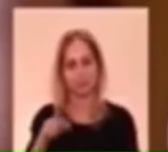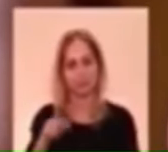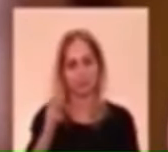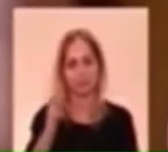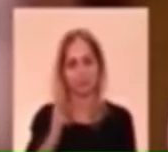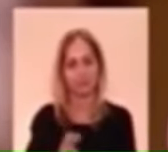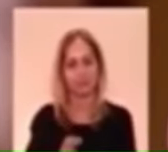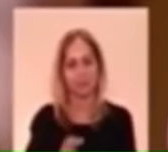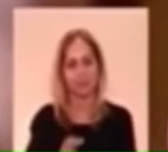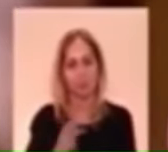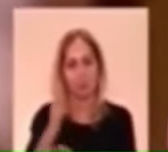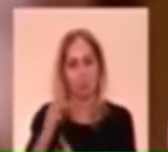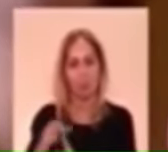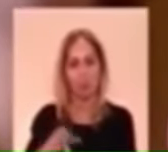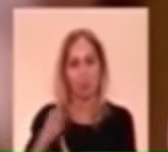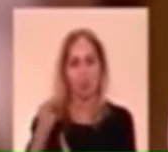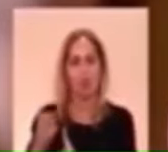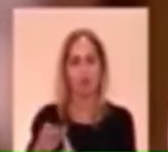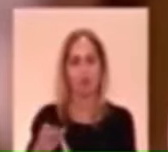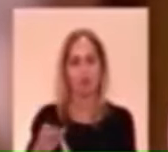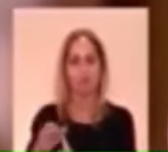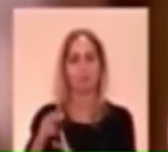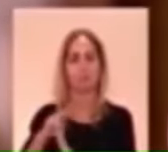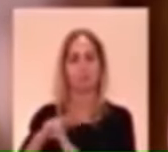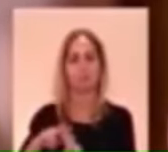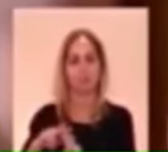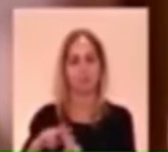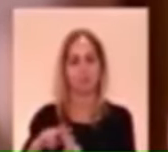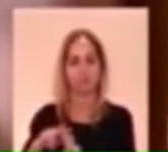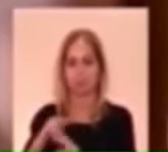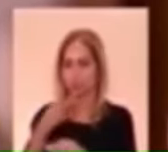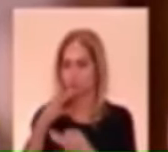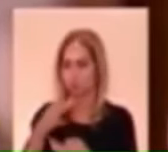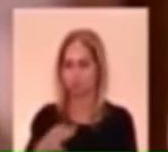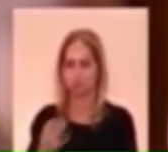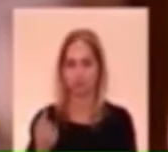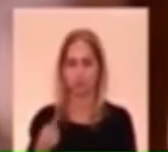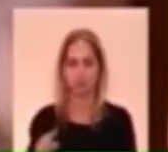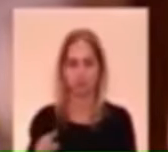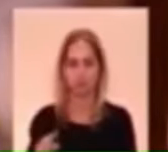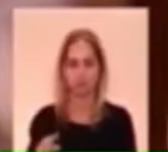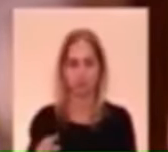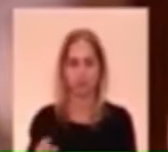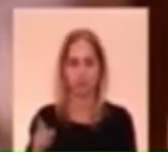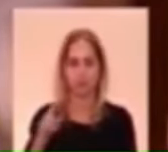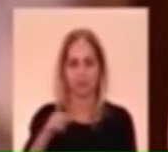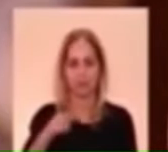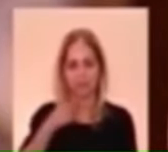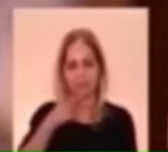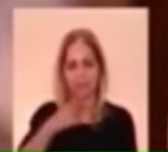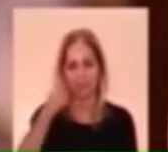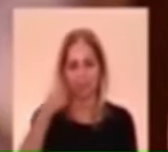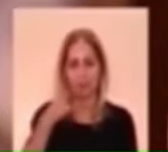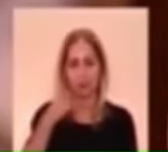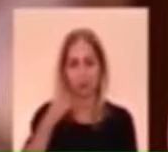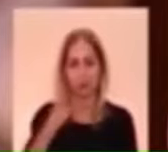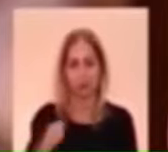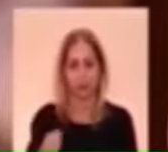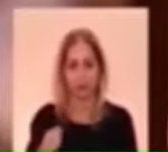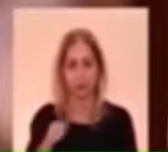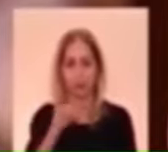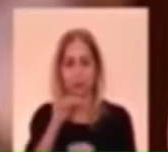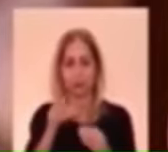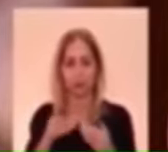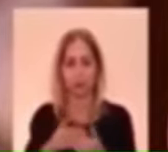no assalto à Herdade de onde a cortiça fora retirada porque a cortiça não obstante ser um